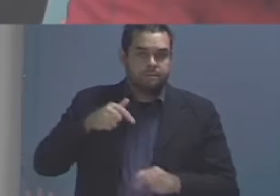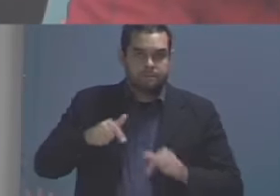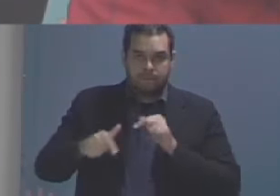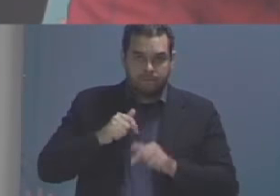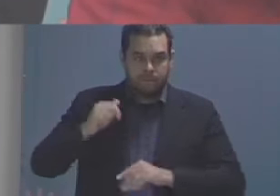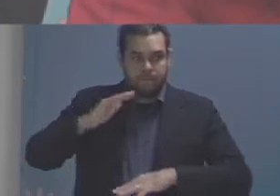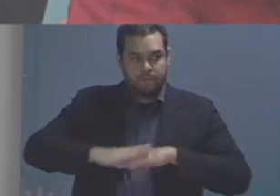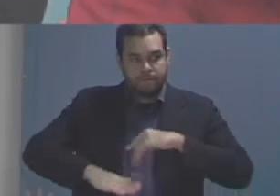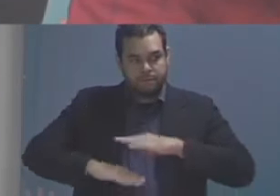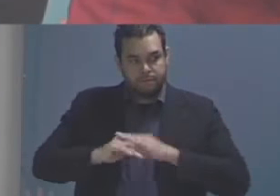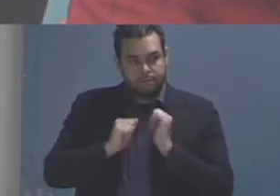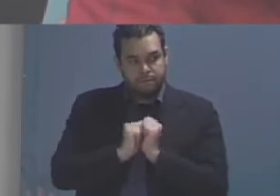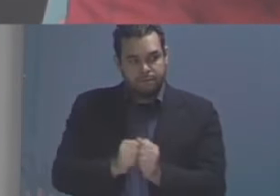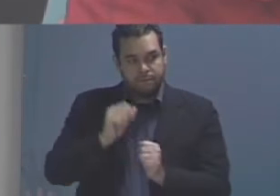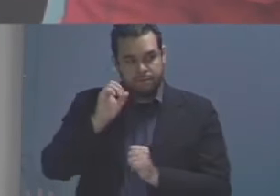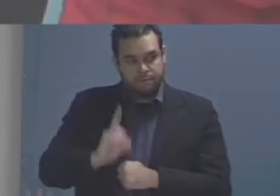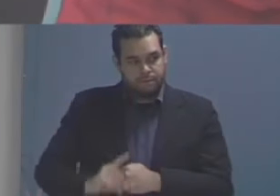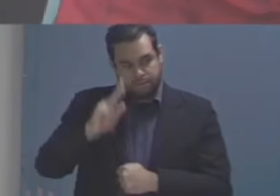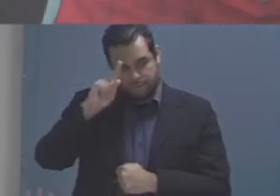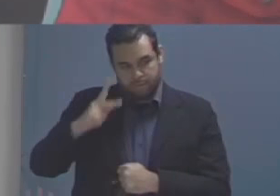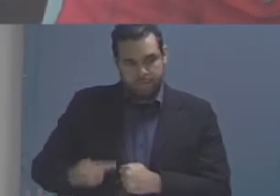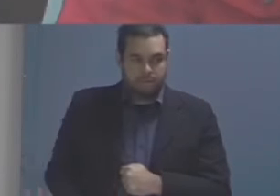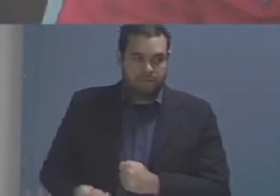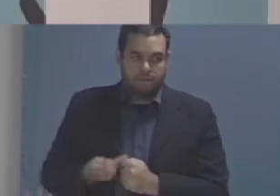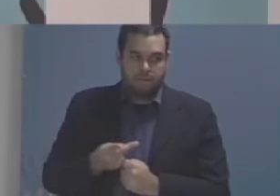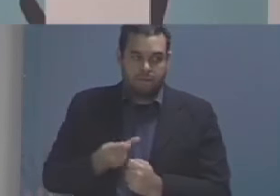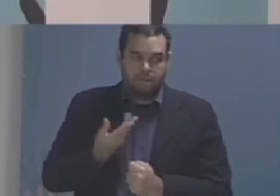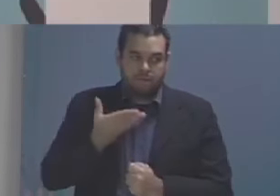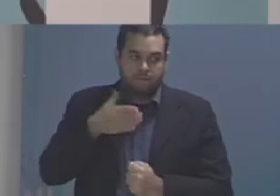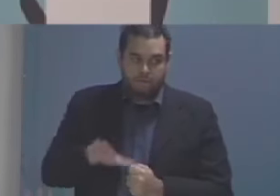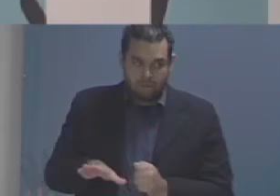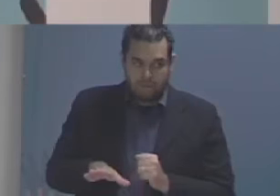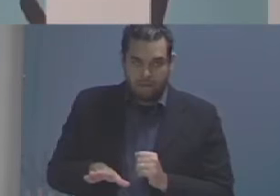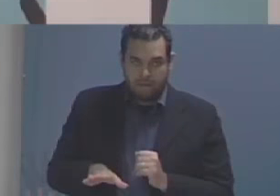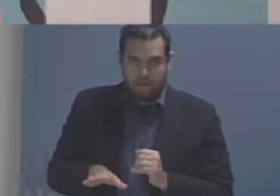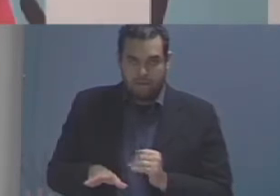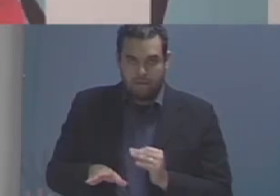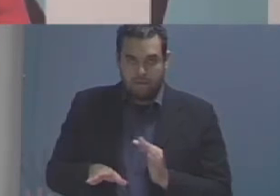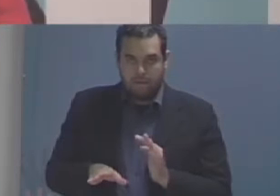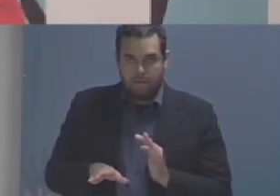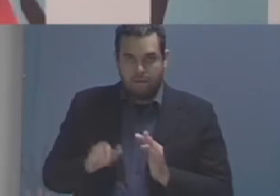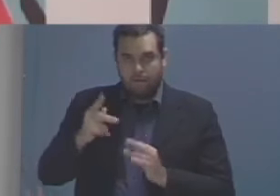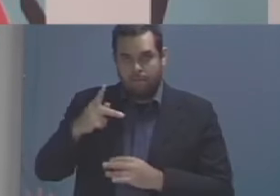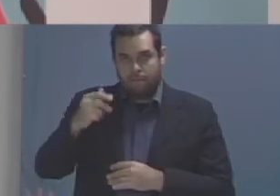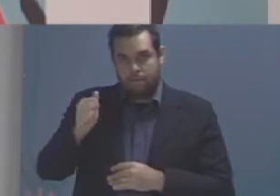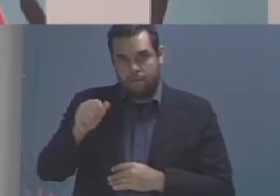profissional associado aos direitos humanos que se recusa a patologizar.